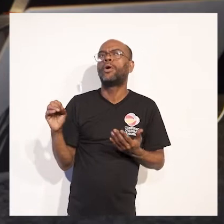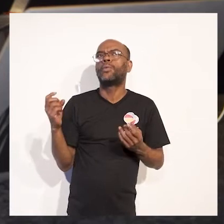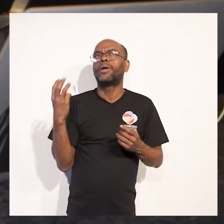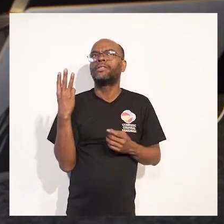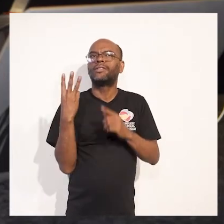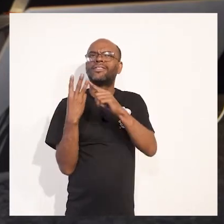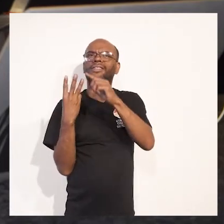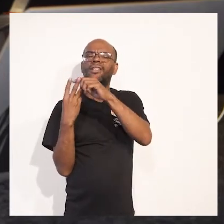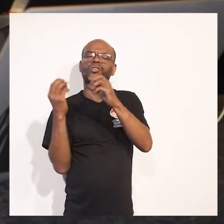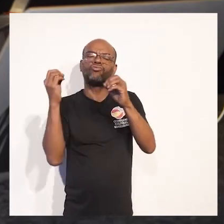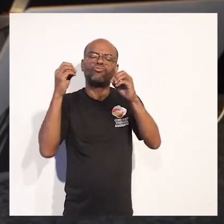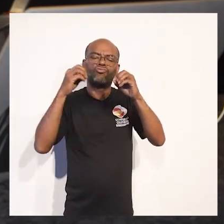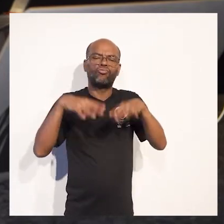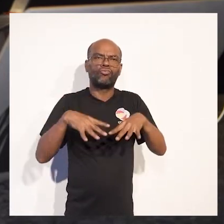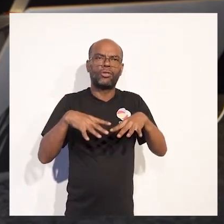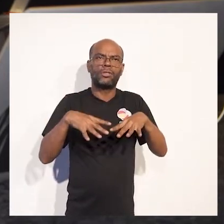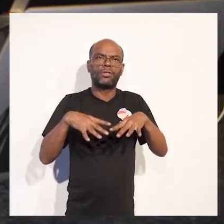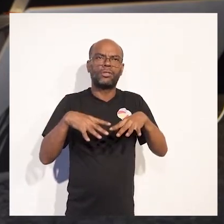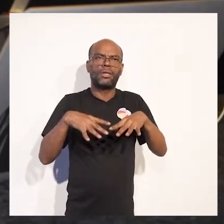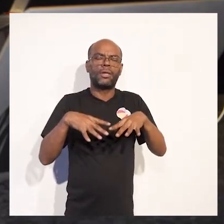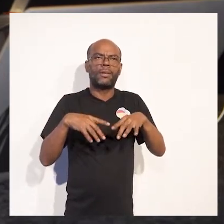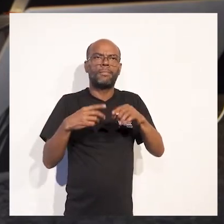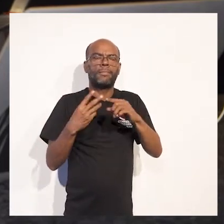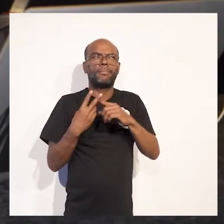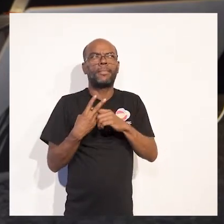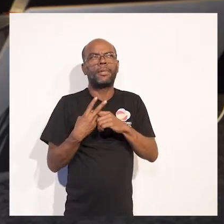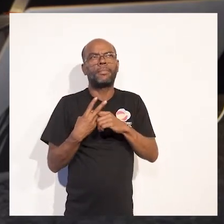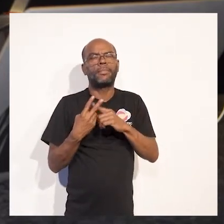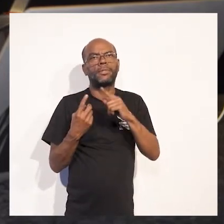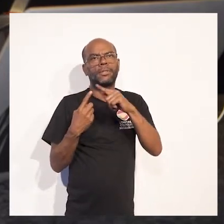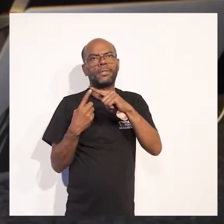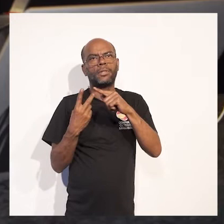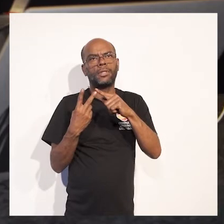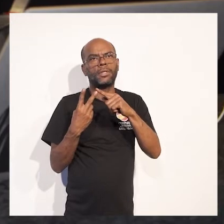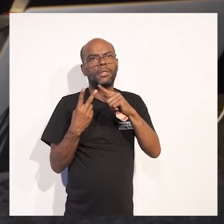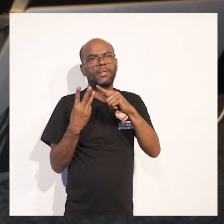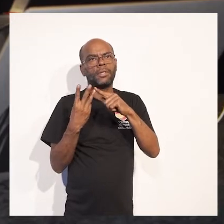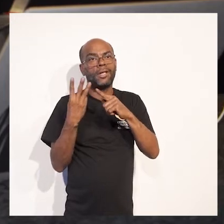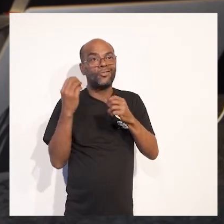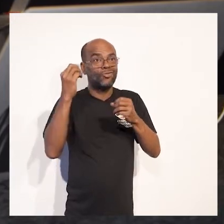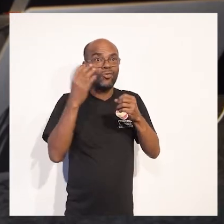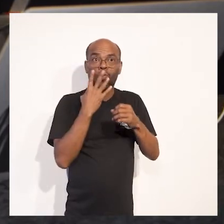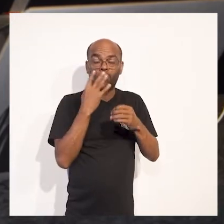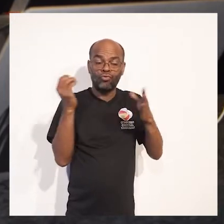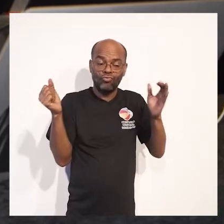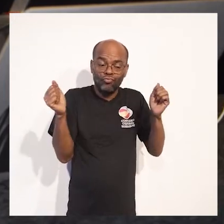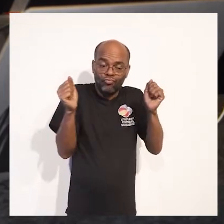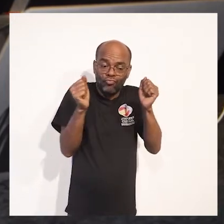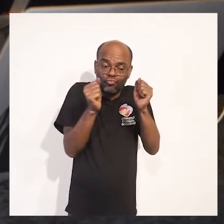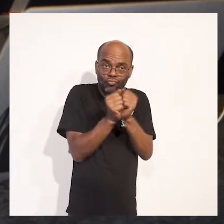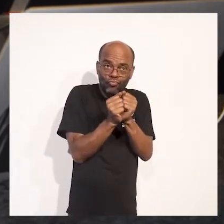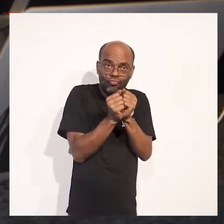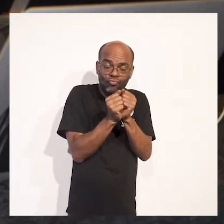cores pigmentos transparentes primárias, ou seja, ciano, magento e amarelas, junto